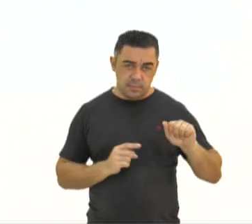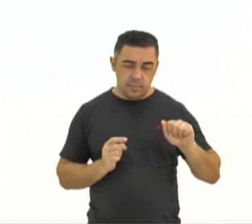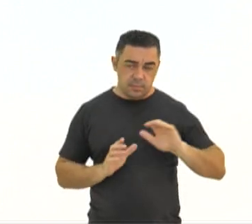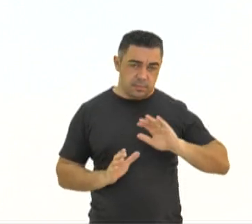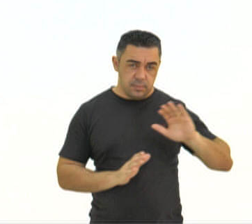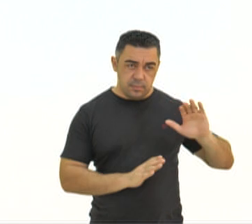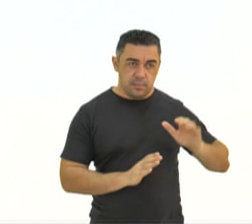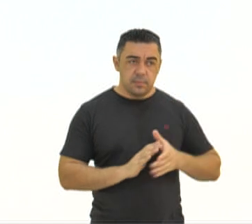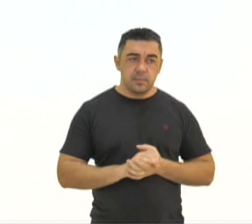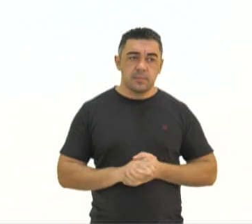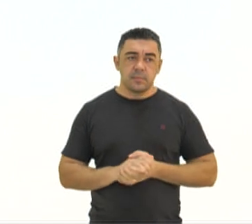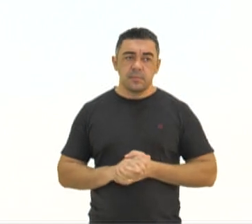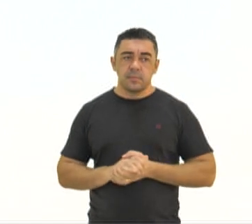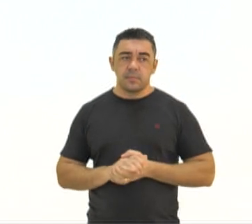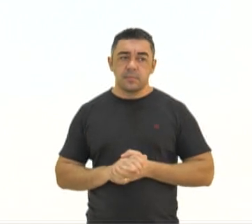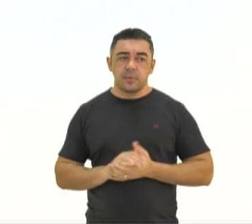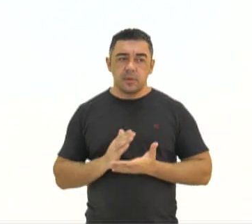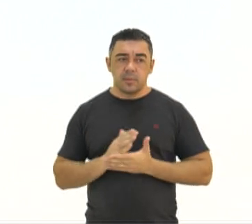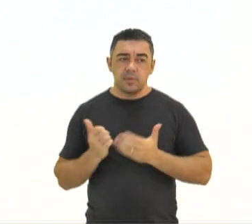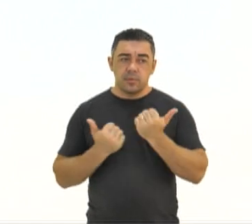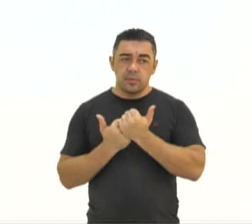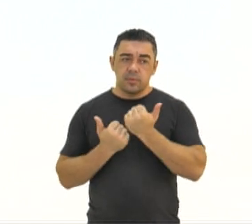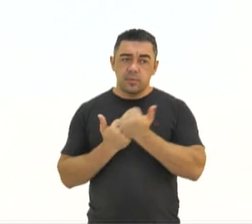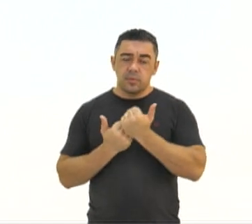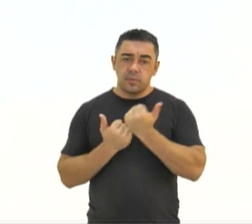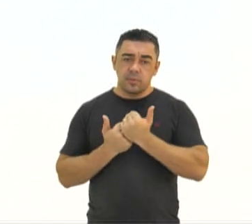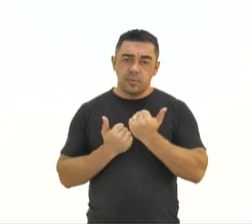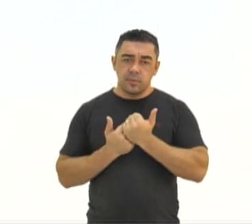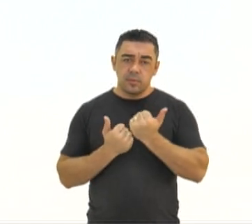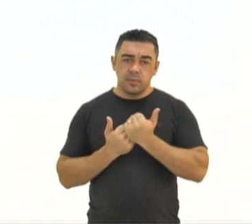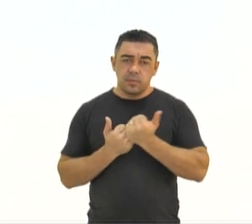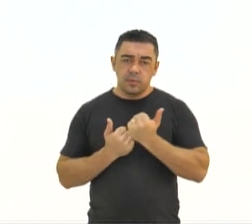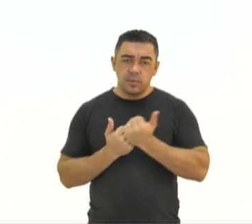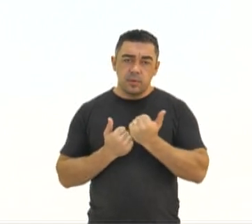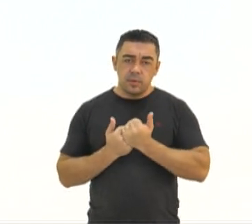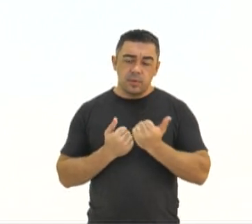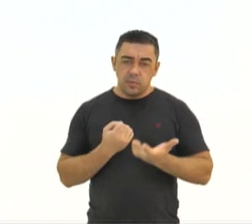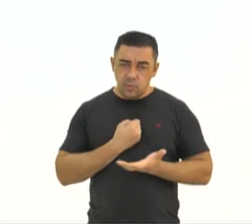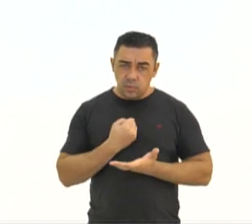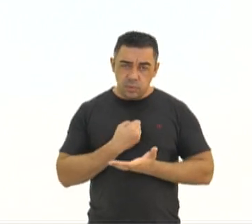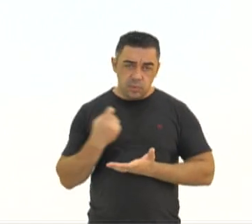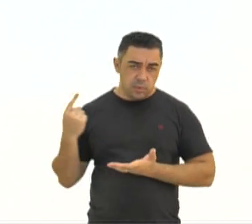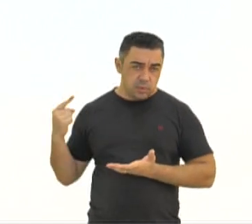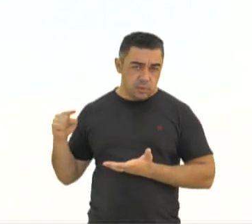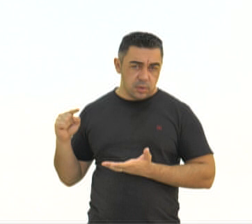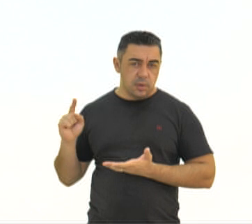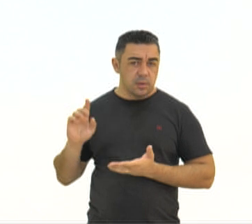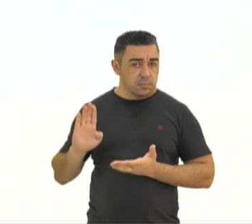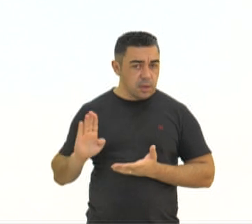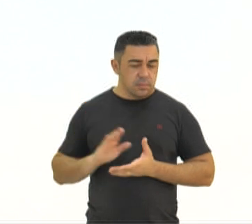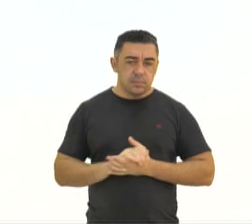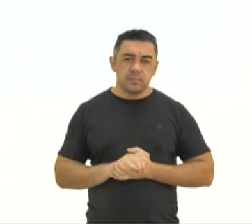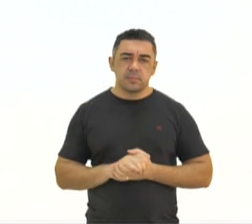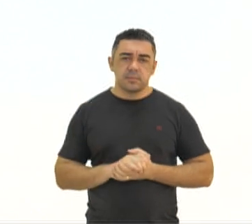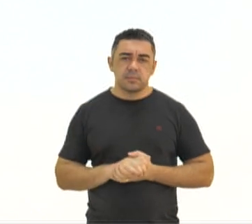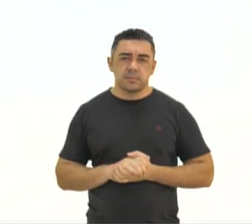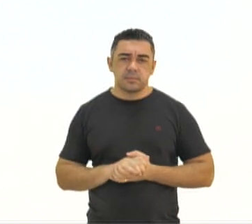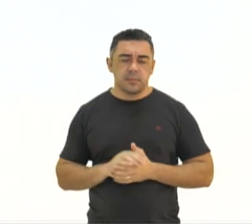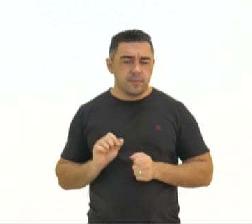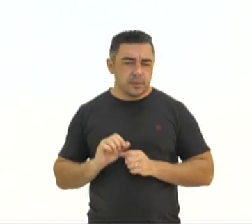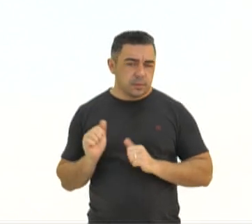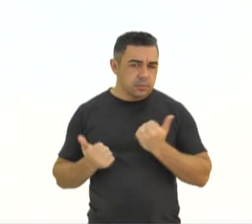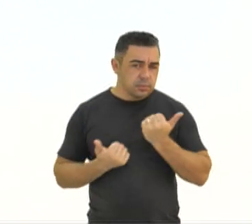A. E vou começar a substituir agora valores ali, né, na minha incógnita B. Começo a fazer